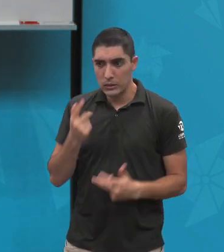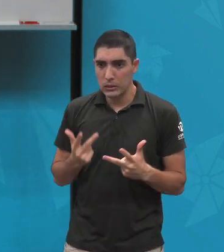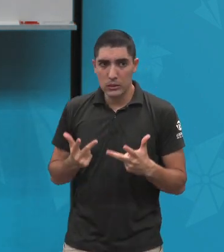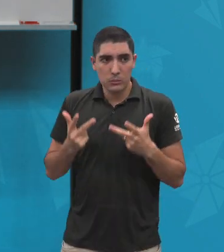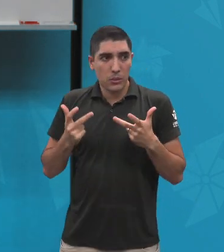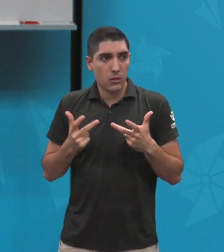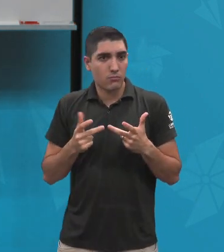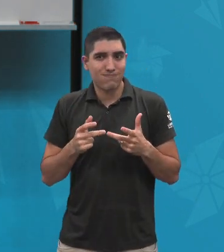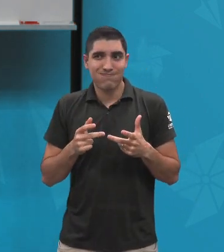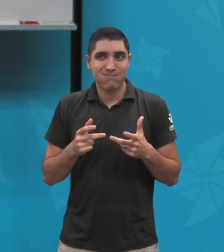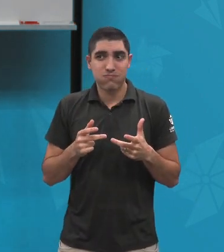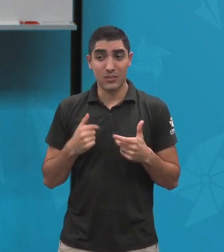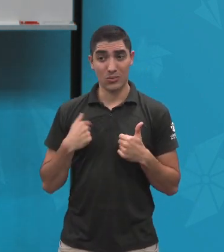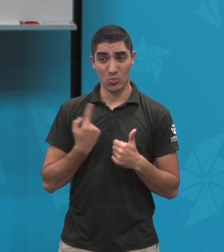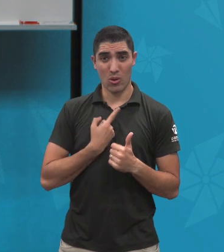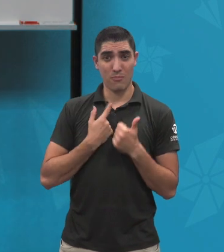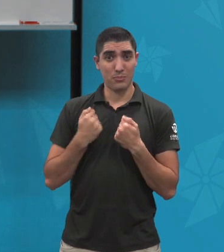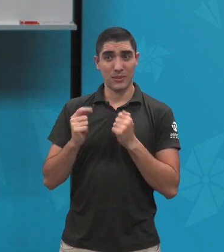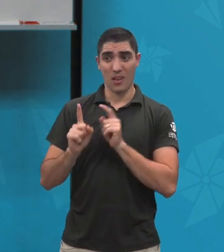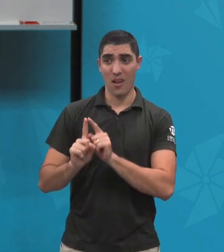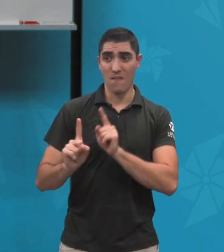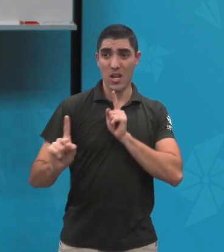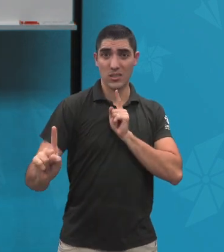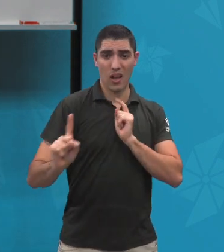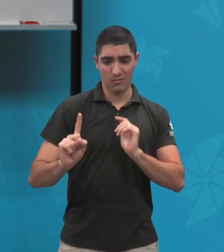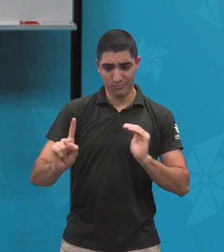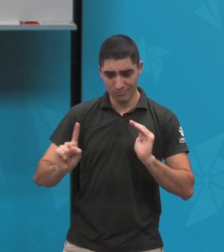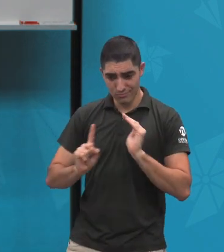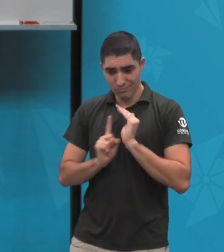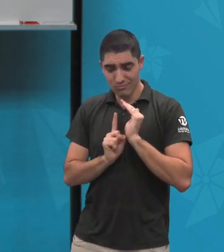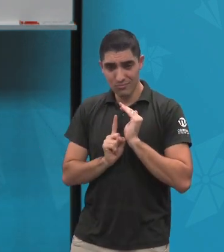partir desse isolamento, ele pensa